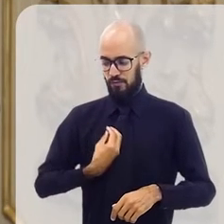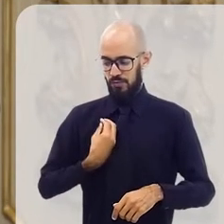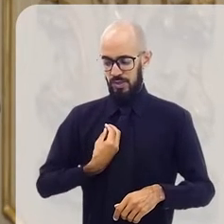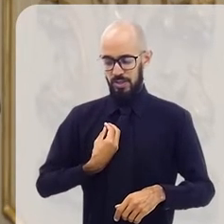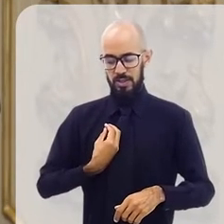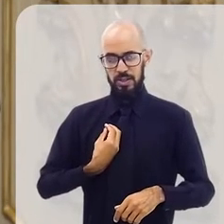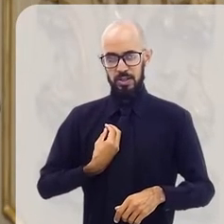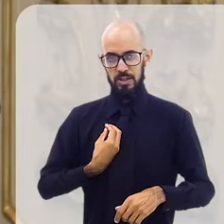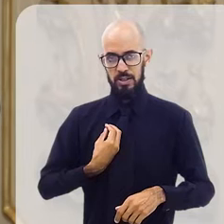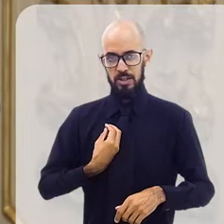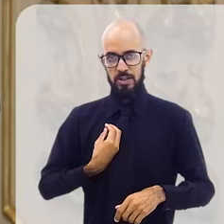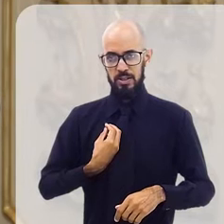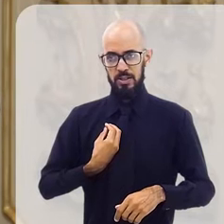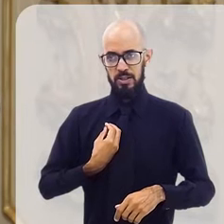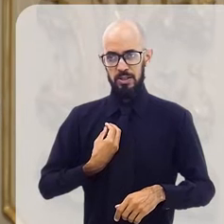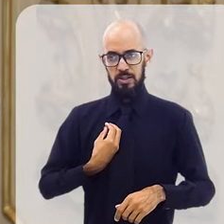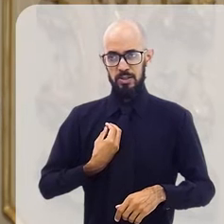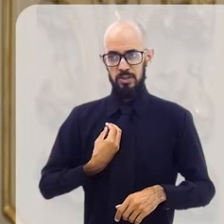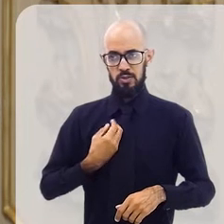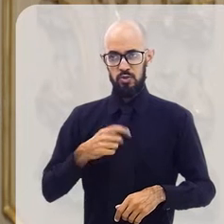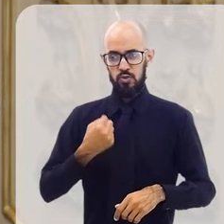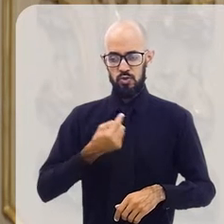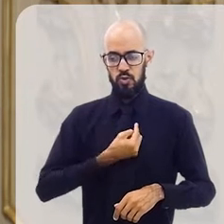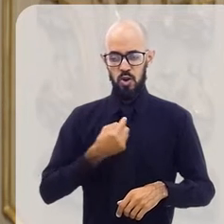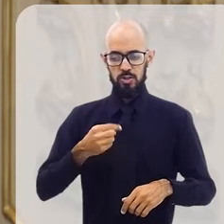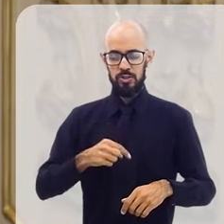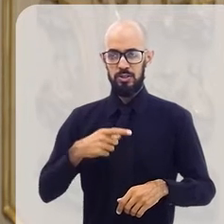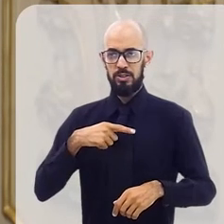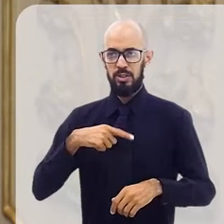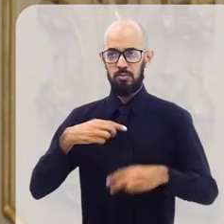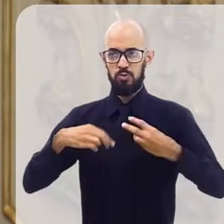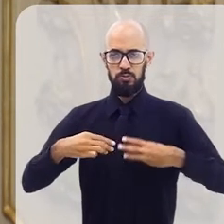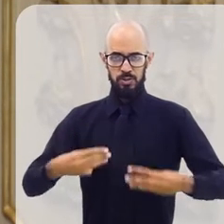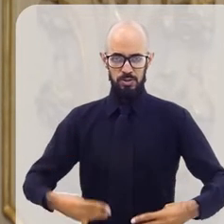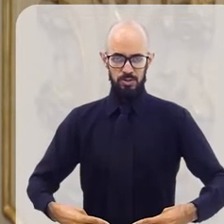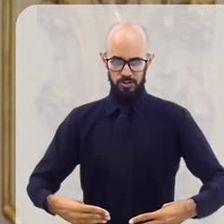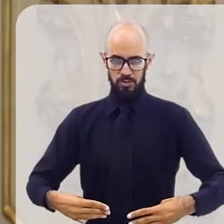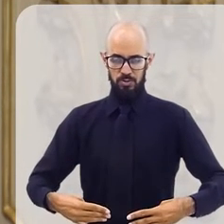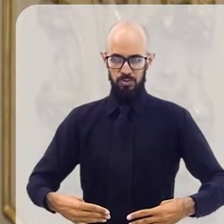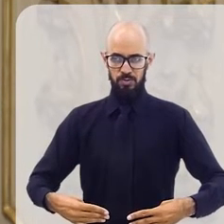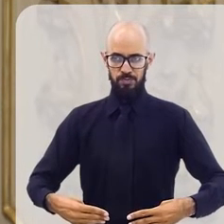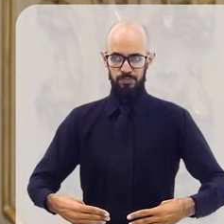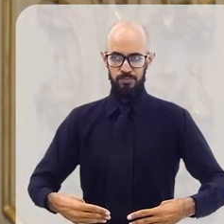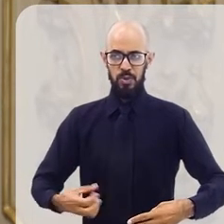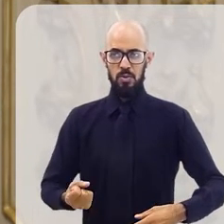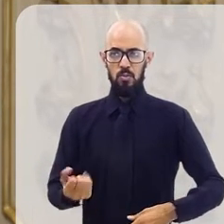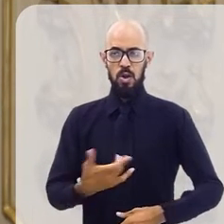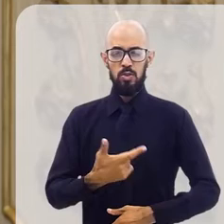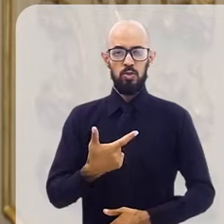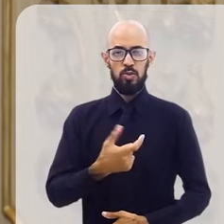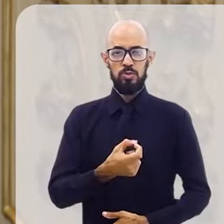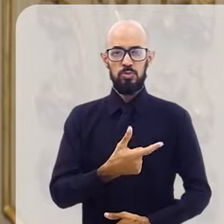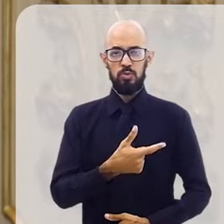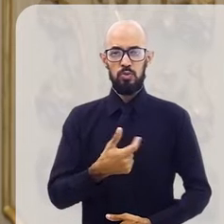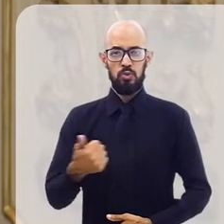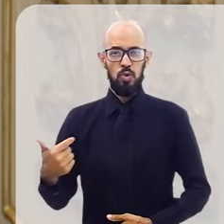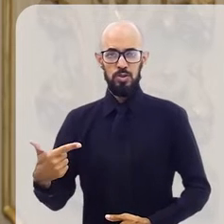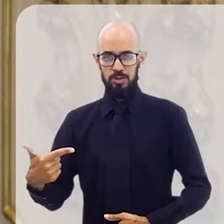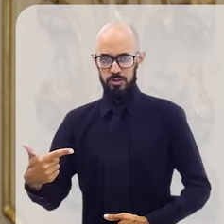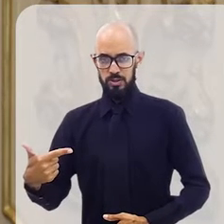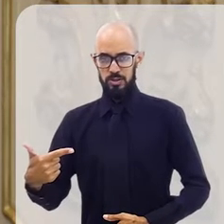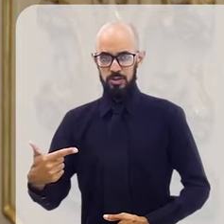do sacerdote é quando em 2012 foi chamado pelo Papa Bento